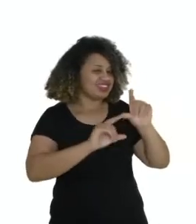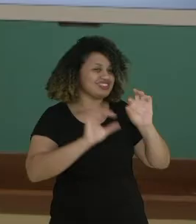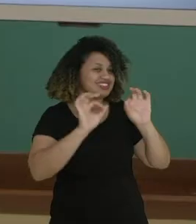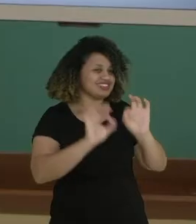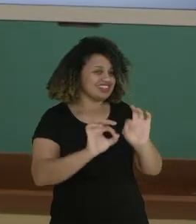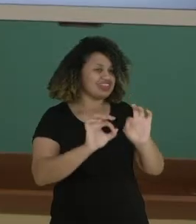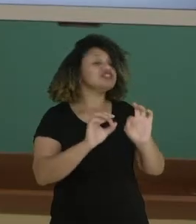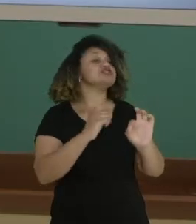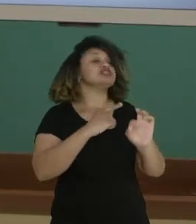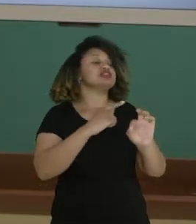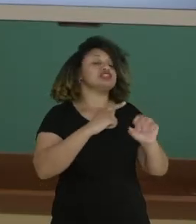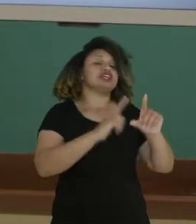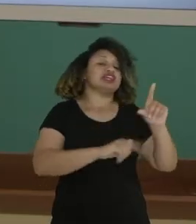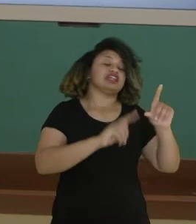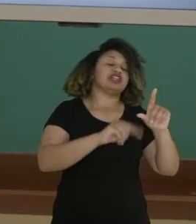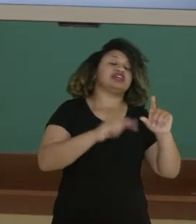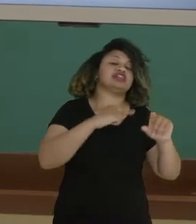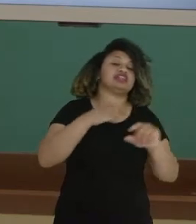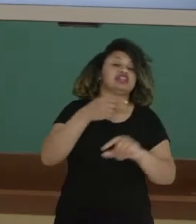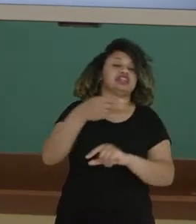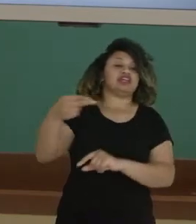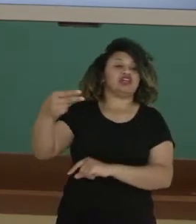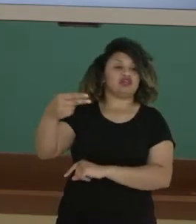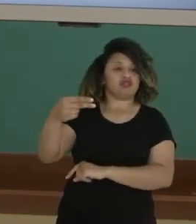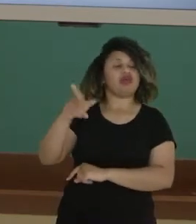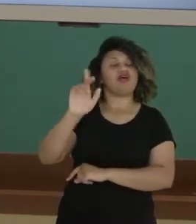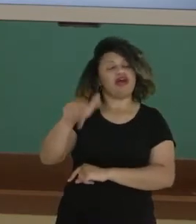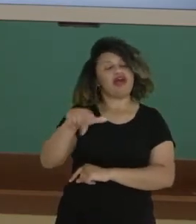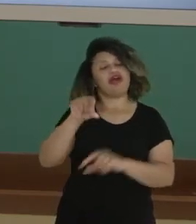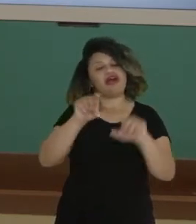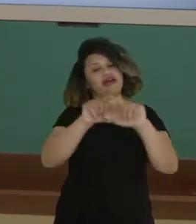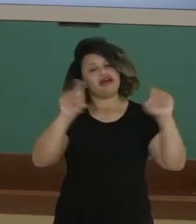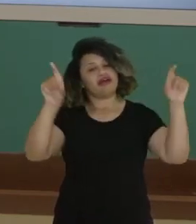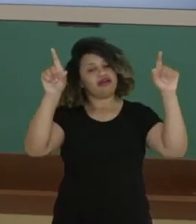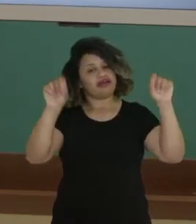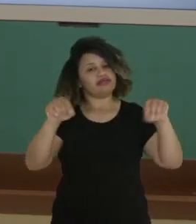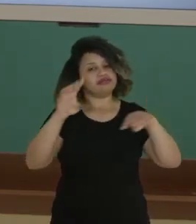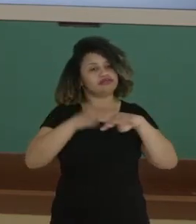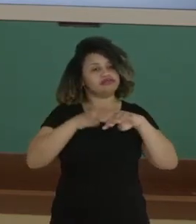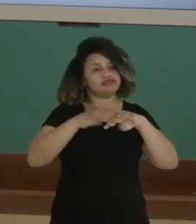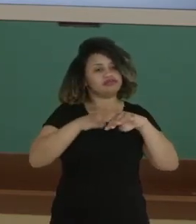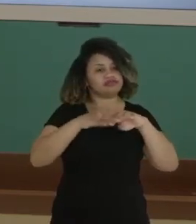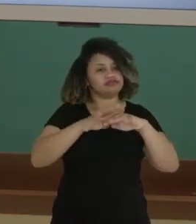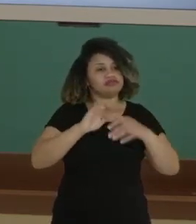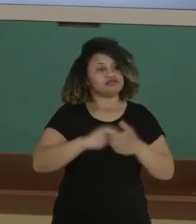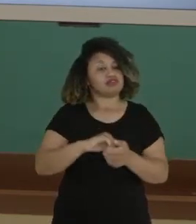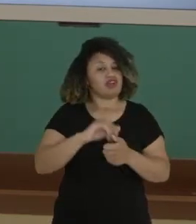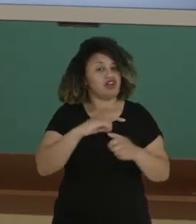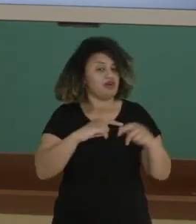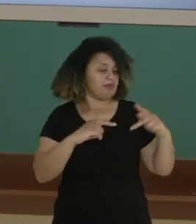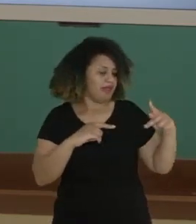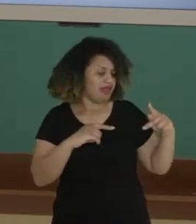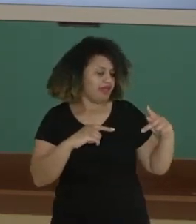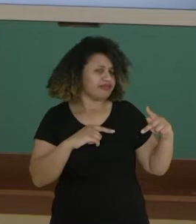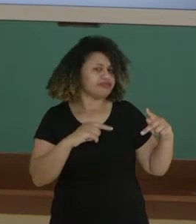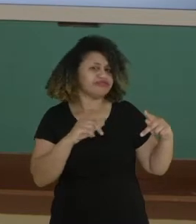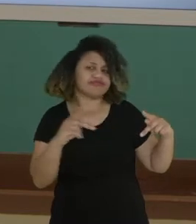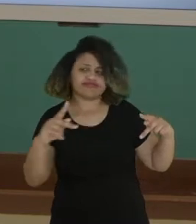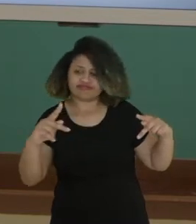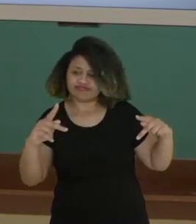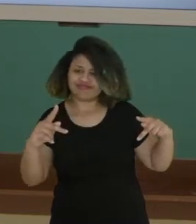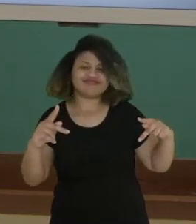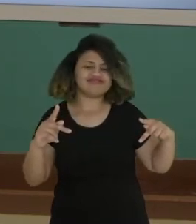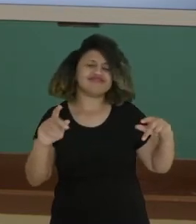de igual, equação, tá? Aqui também, coloquei a letra P, ó. Inclusive, eu fiz ela aparecer 2 vezes. Ela pode